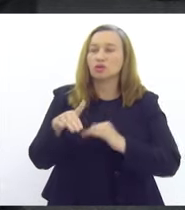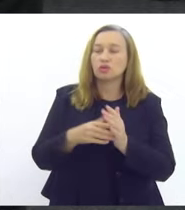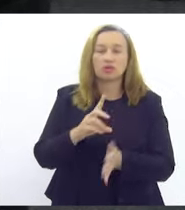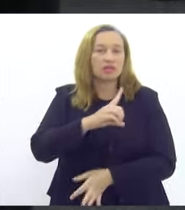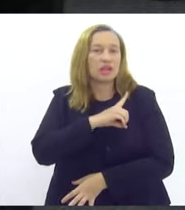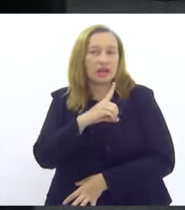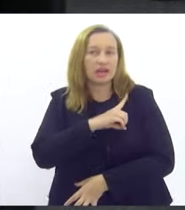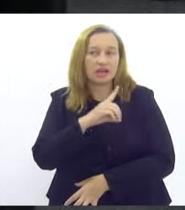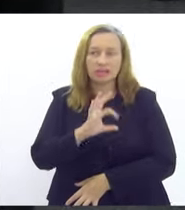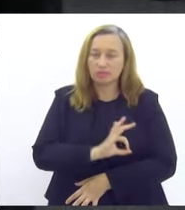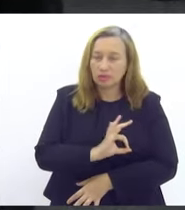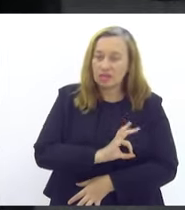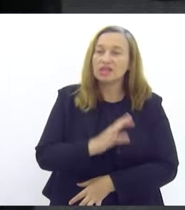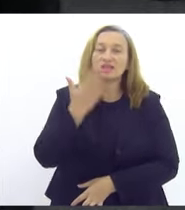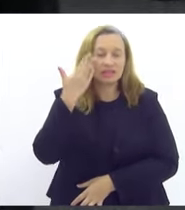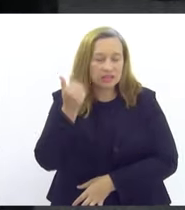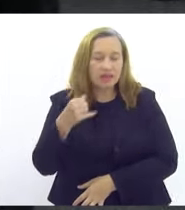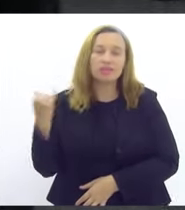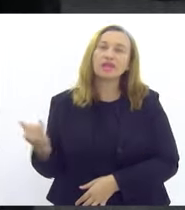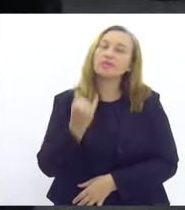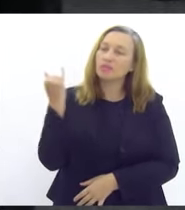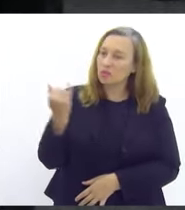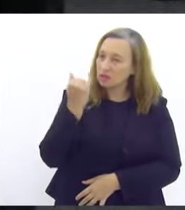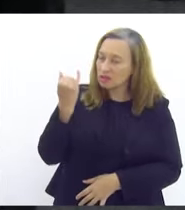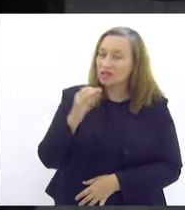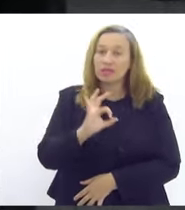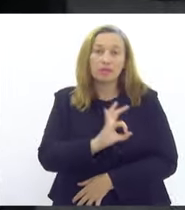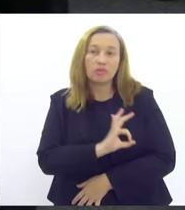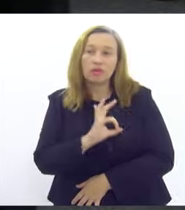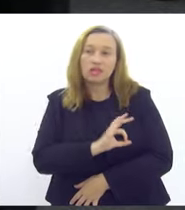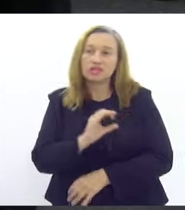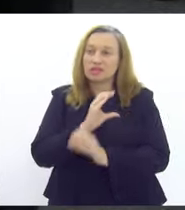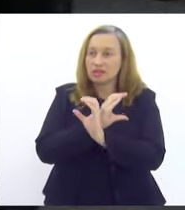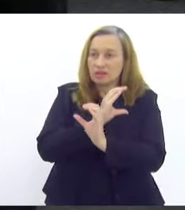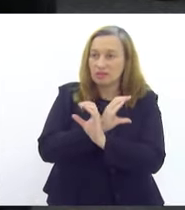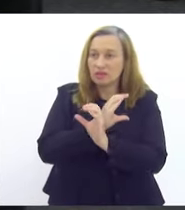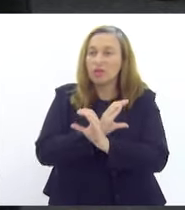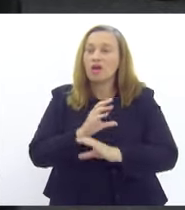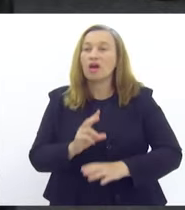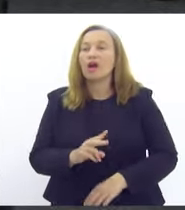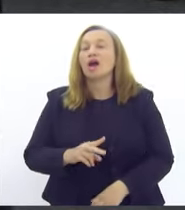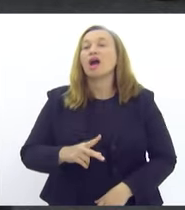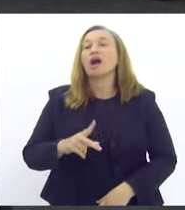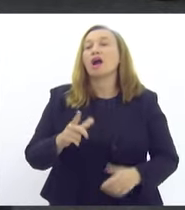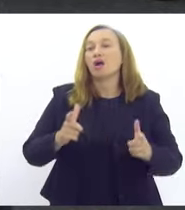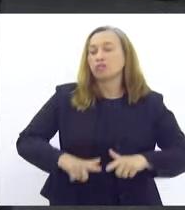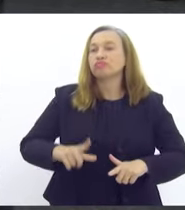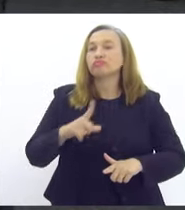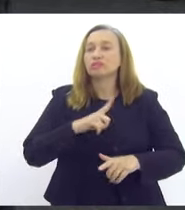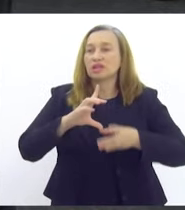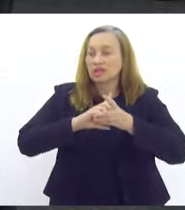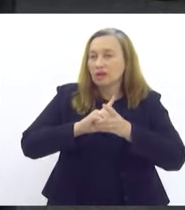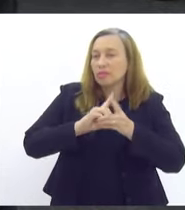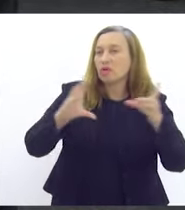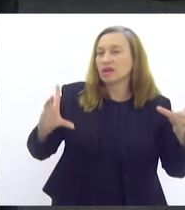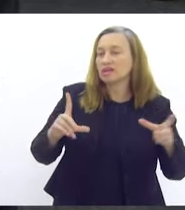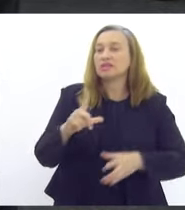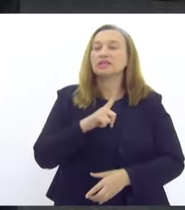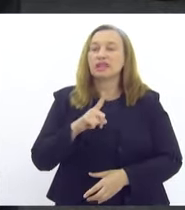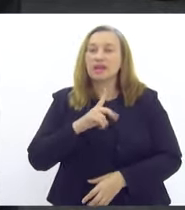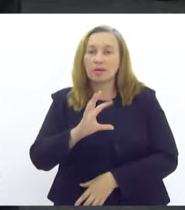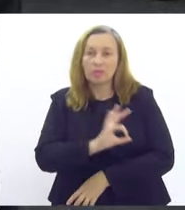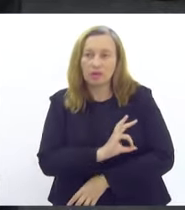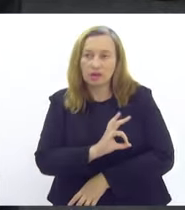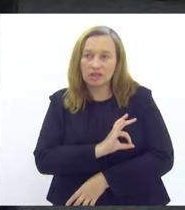de polícia. A gente sabe da importância da Polícia Civil, onde há democracia, há participação da